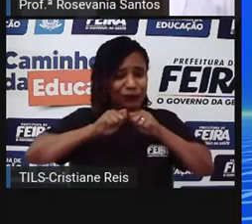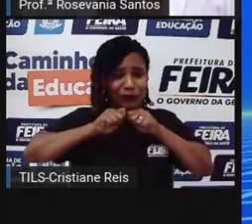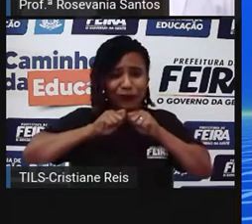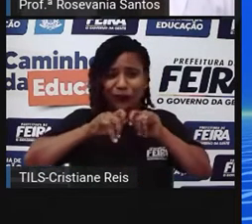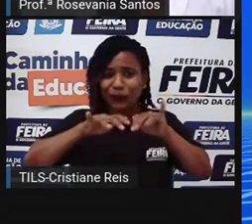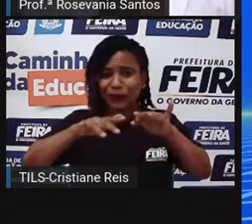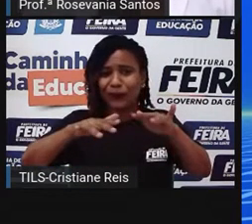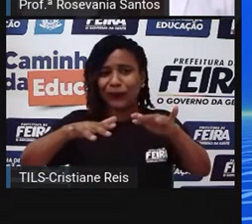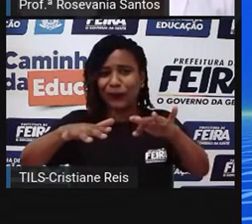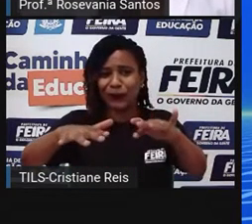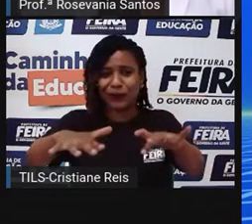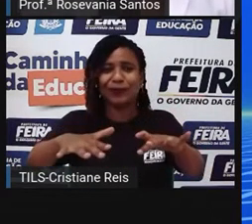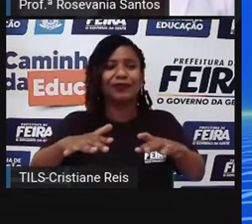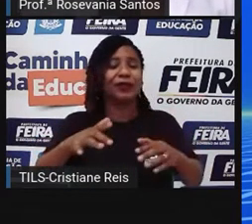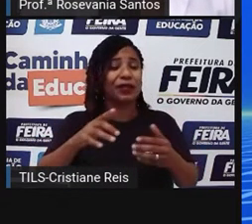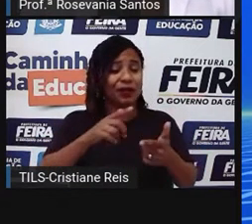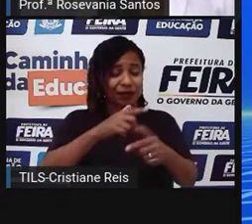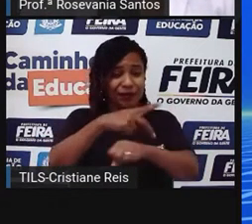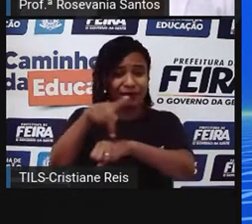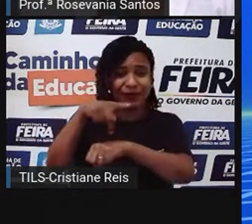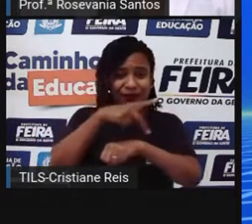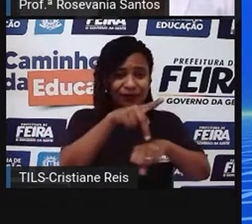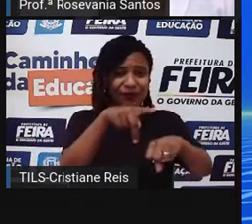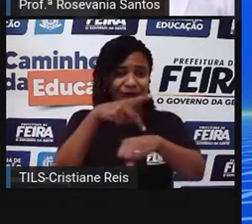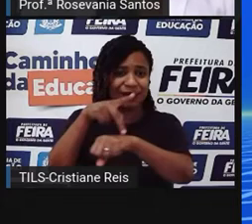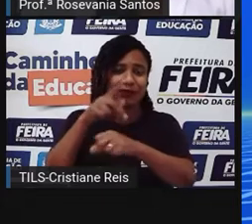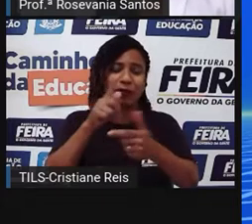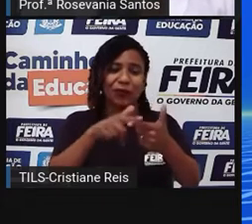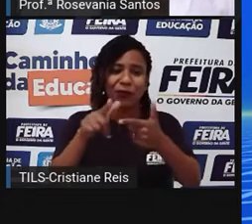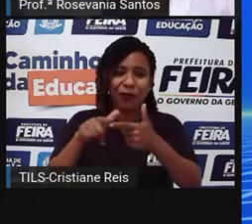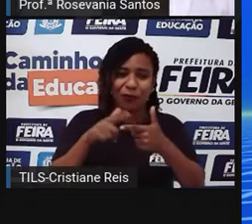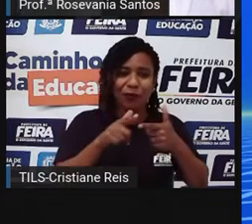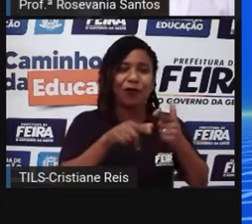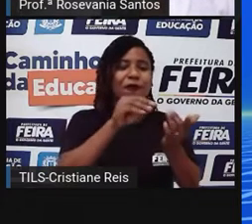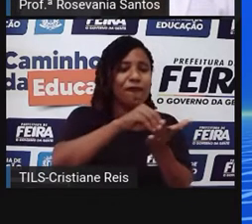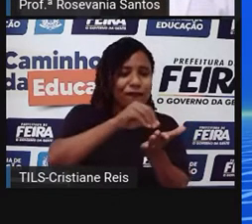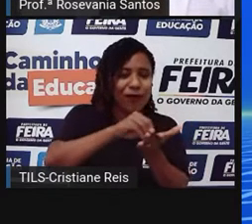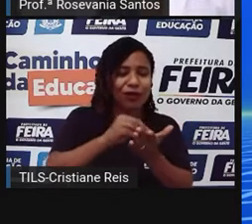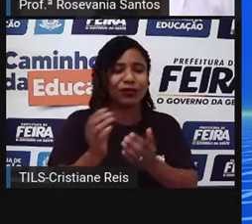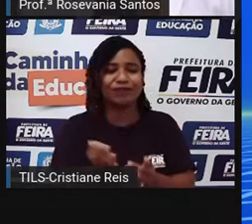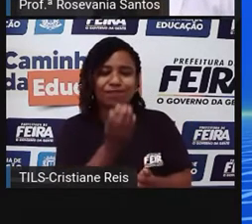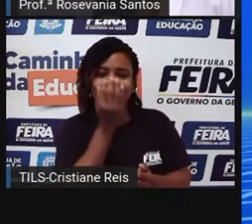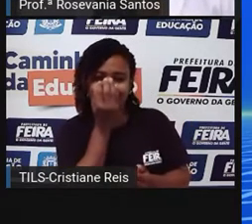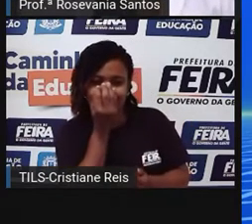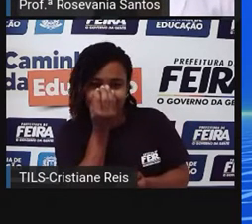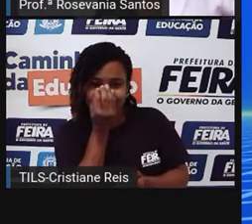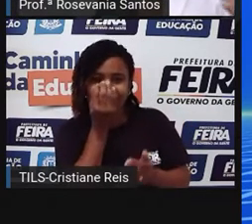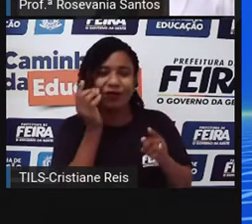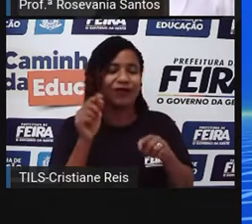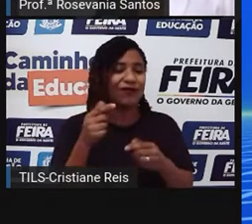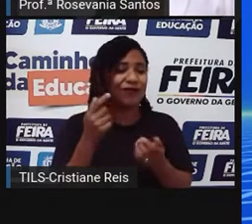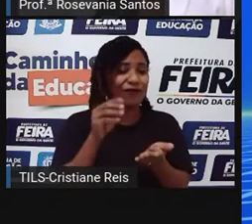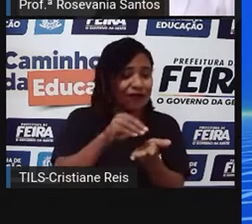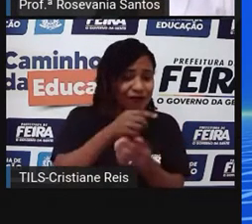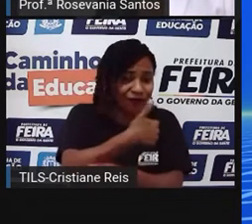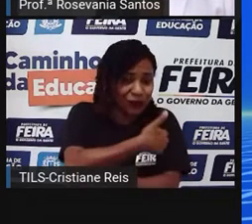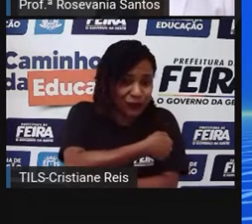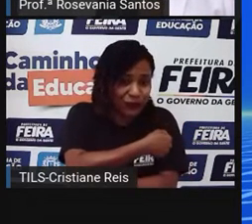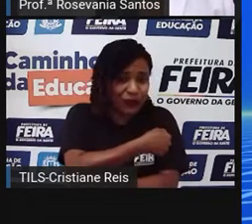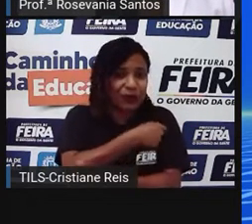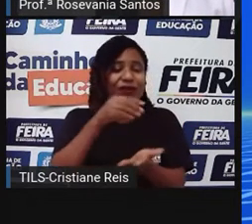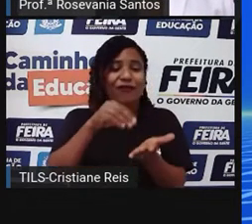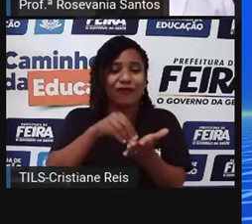também passou, né, pelos mesmos problemas, como falta de respiradores, né, a questão da vacina, a questão